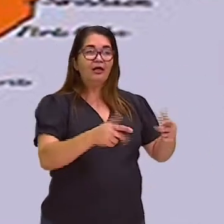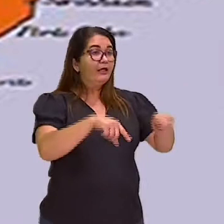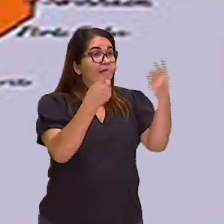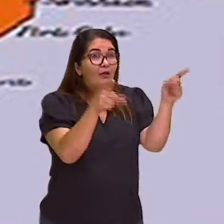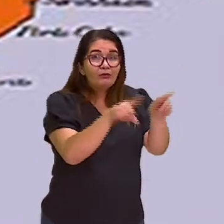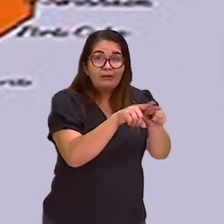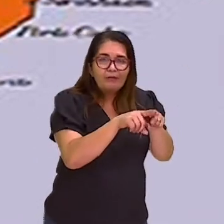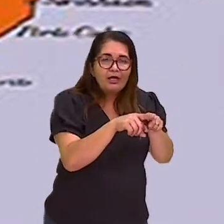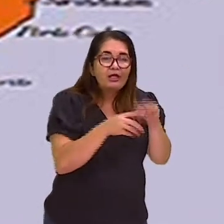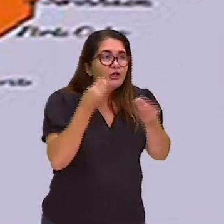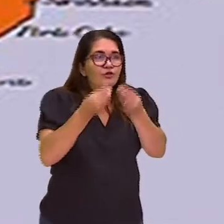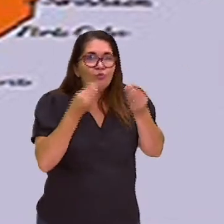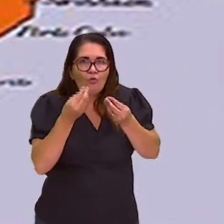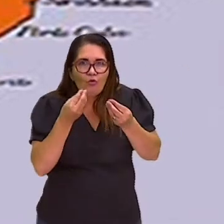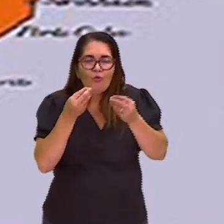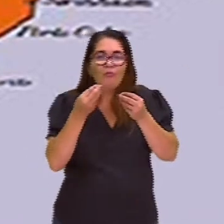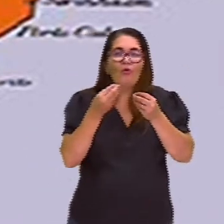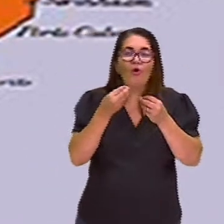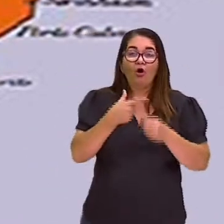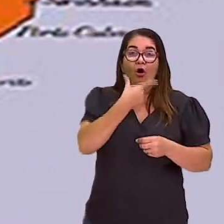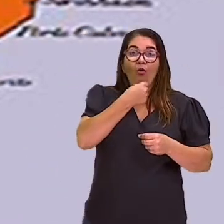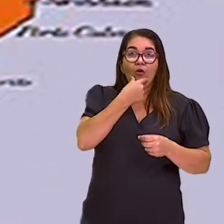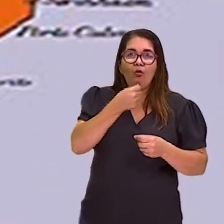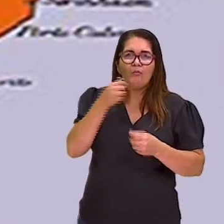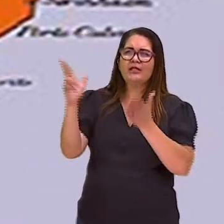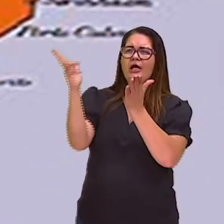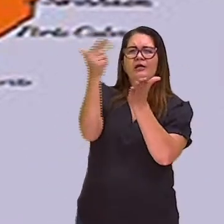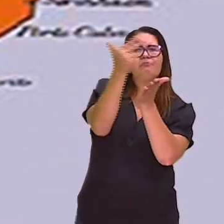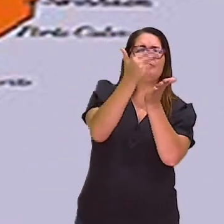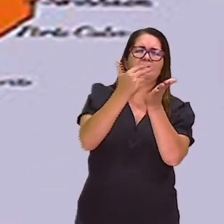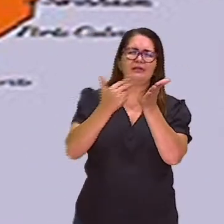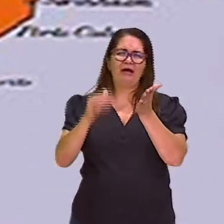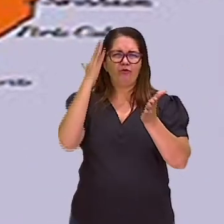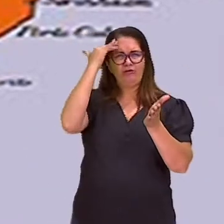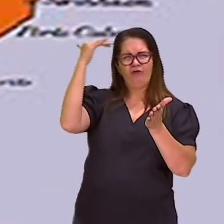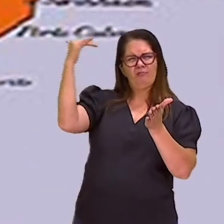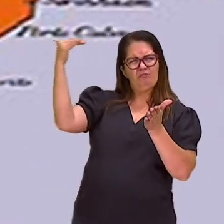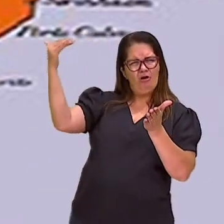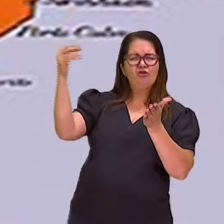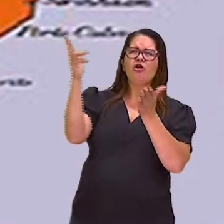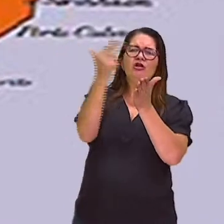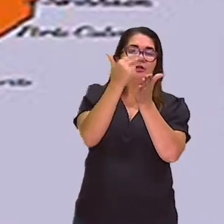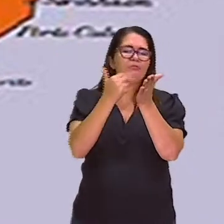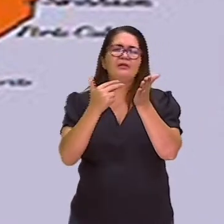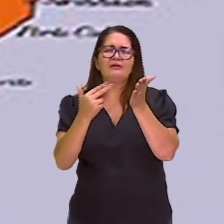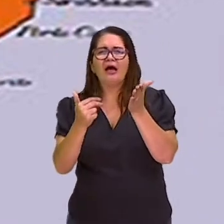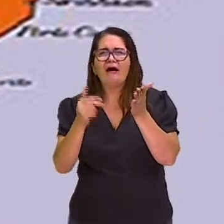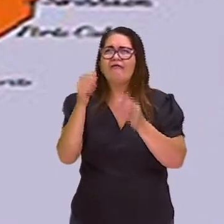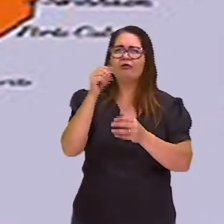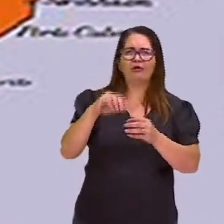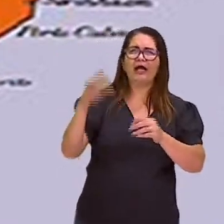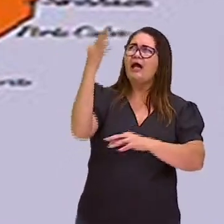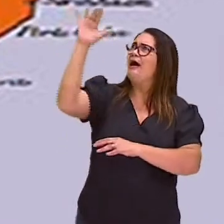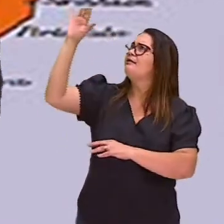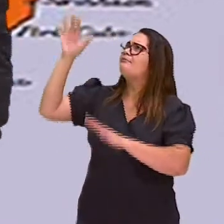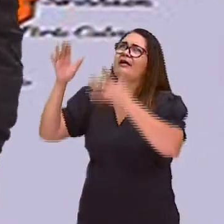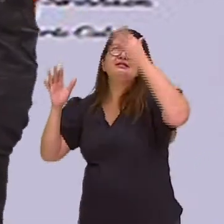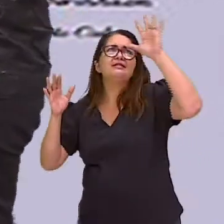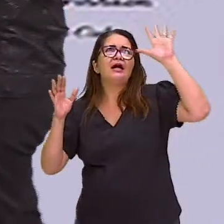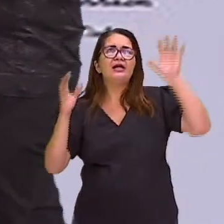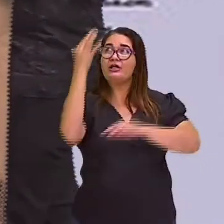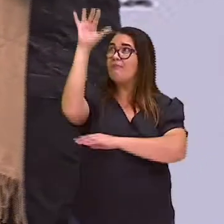retratando paisagens do cotidiano, enquanto outros retratavam indígenas e escravos que habitavam essa região. Olha